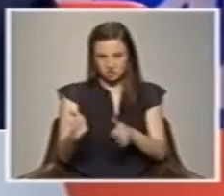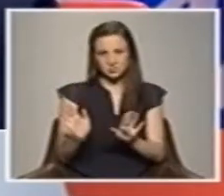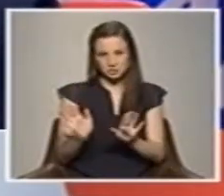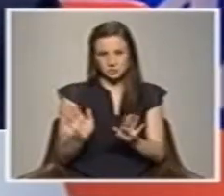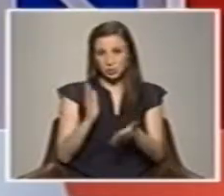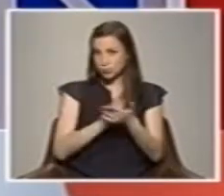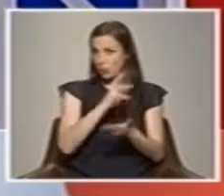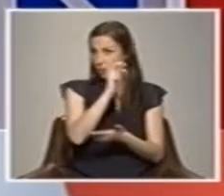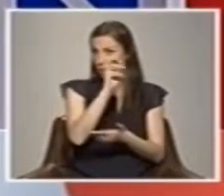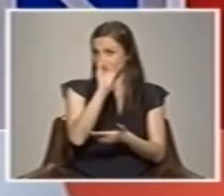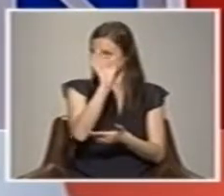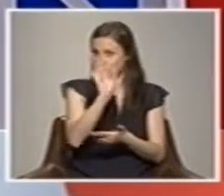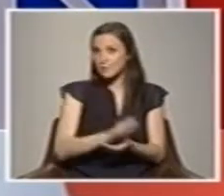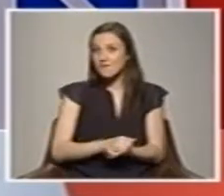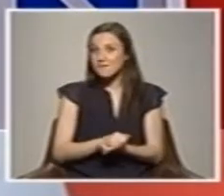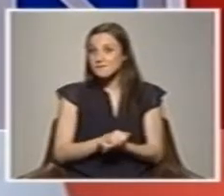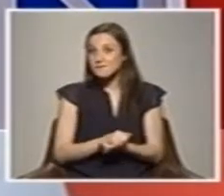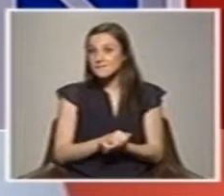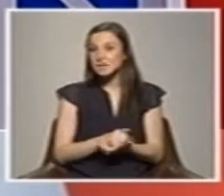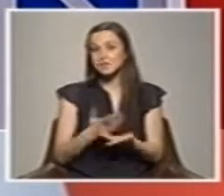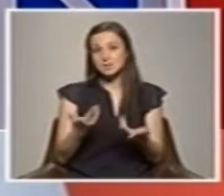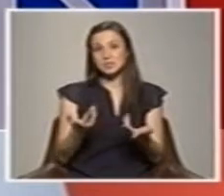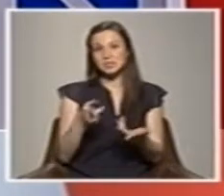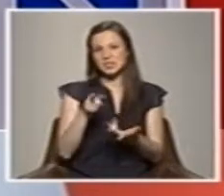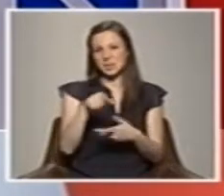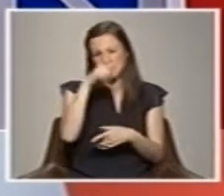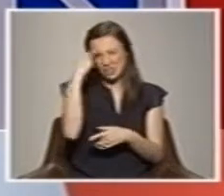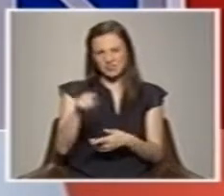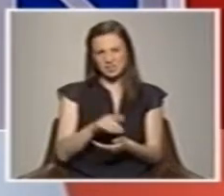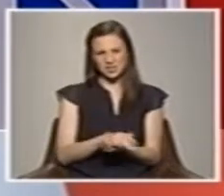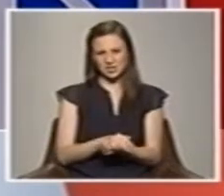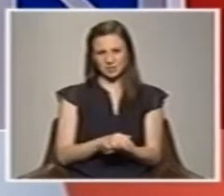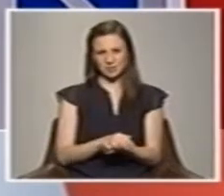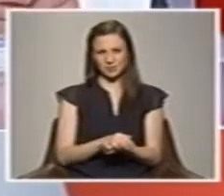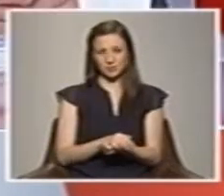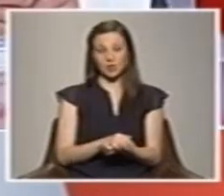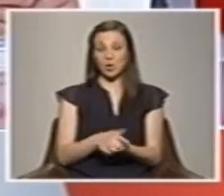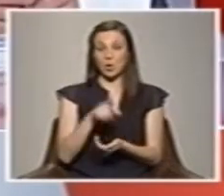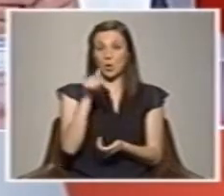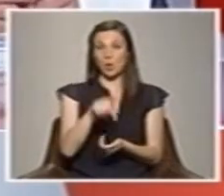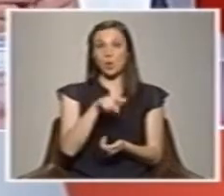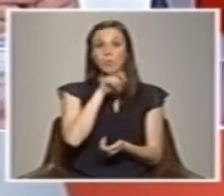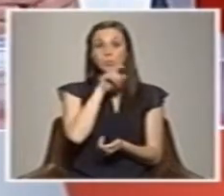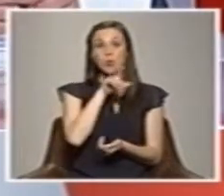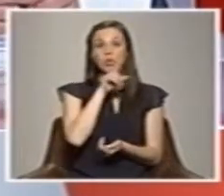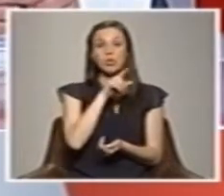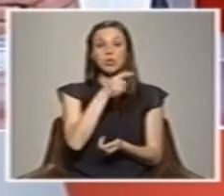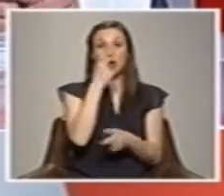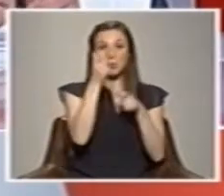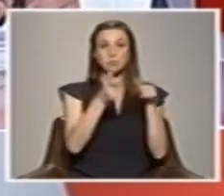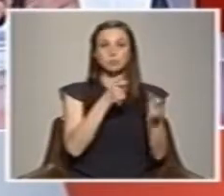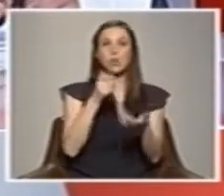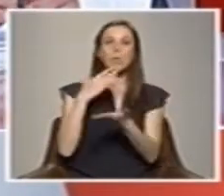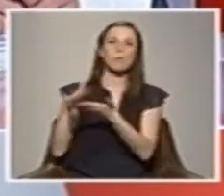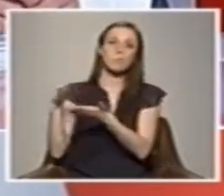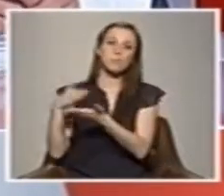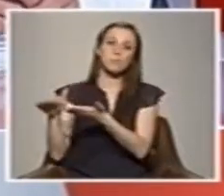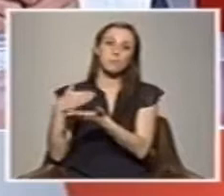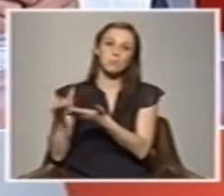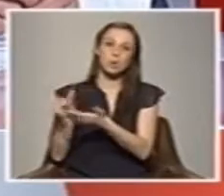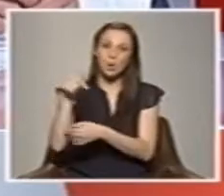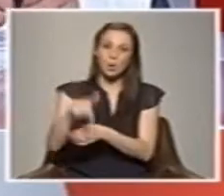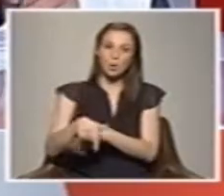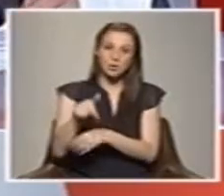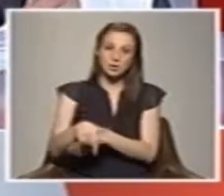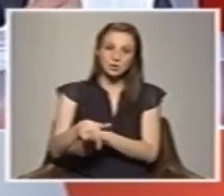Mas é o trabalho mais difícil de fazer e o mais miudinho, imagino eu. Já hoje podíamos alimentar a população com o que sobra. É evidente que já hoje